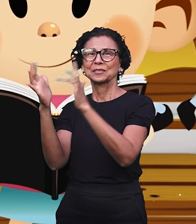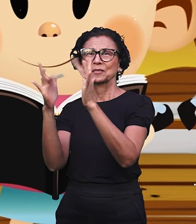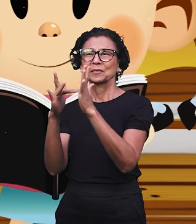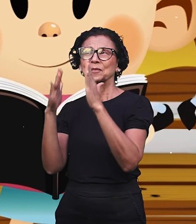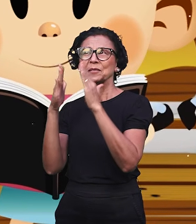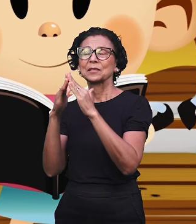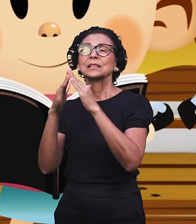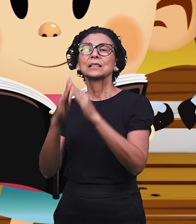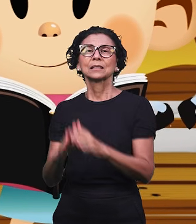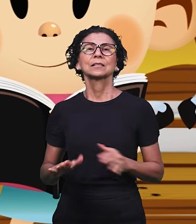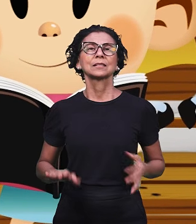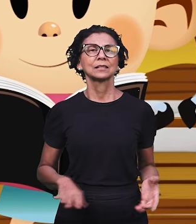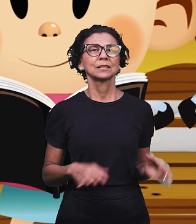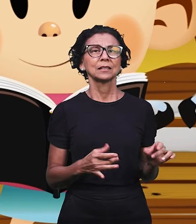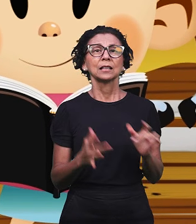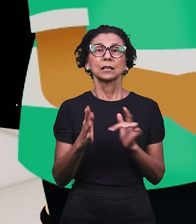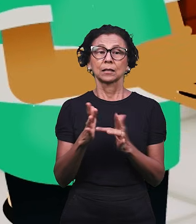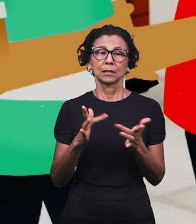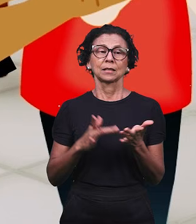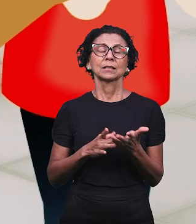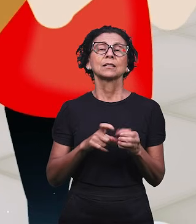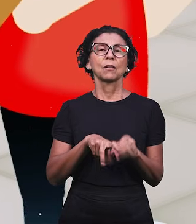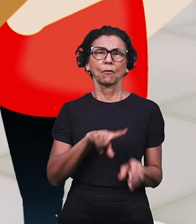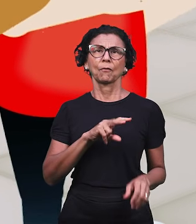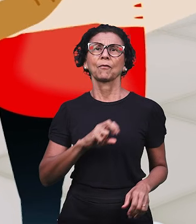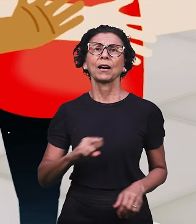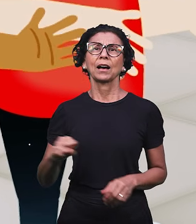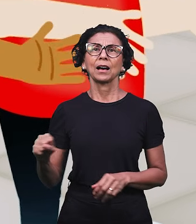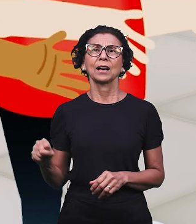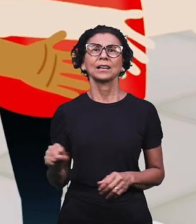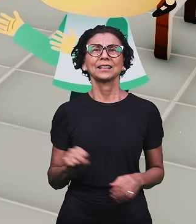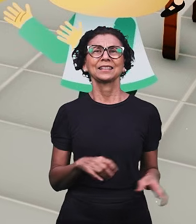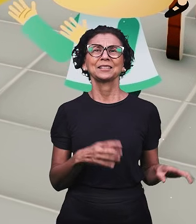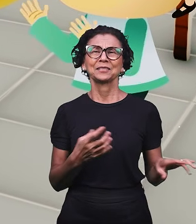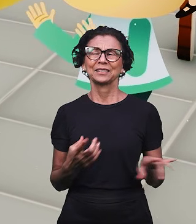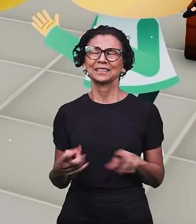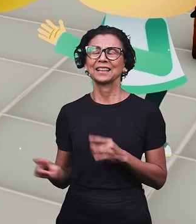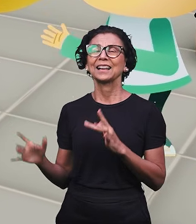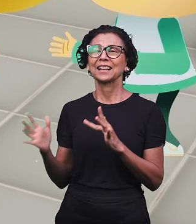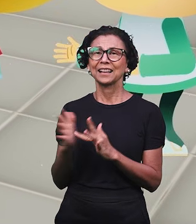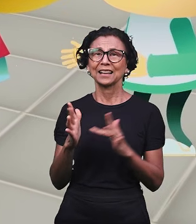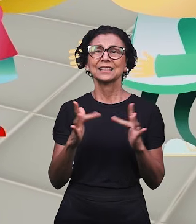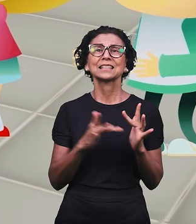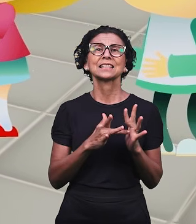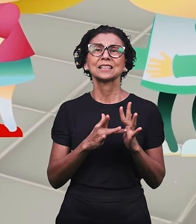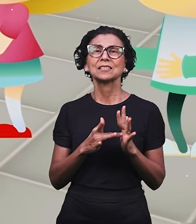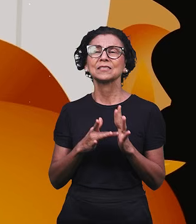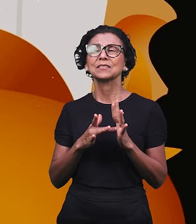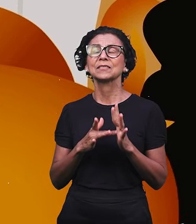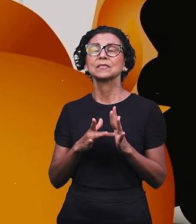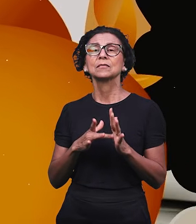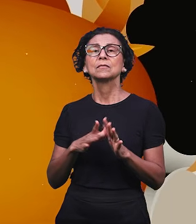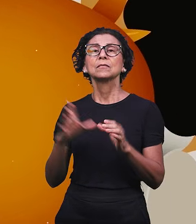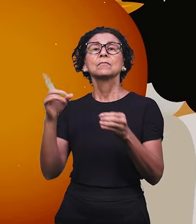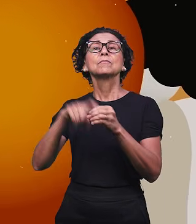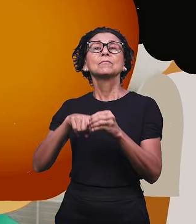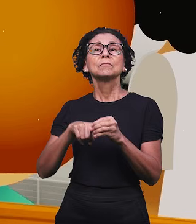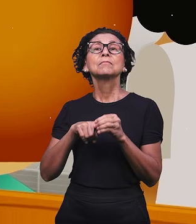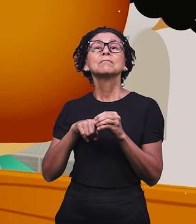arrebatar, Ele virá, não tardará. Ele virá para buscar a igreja